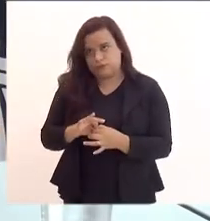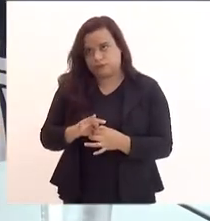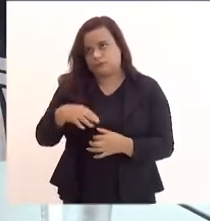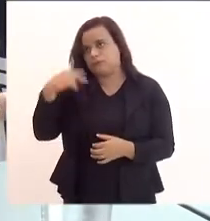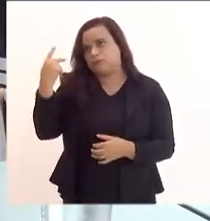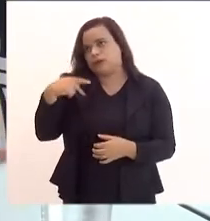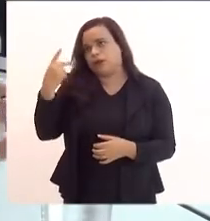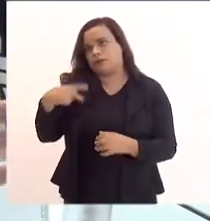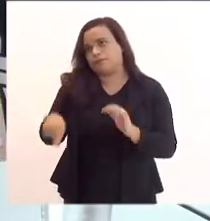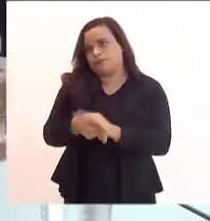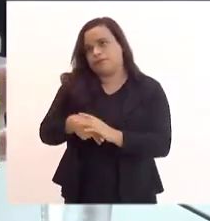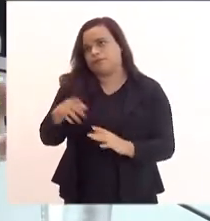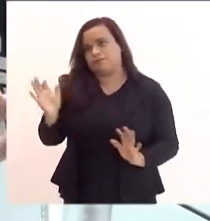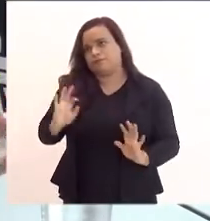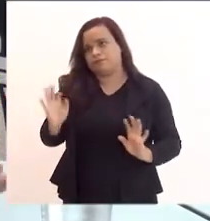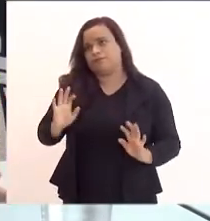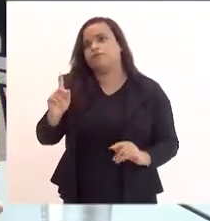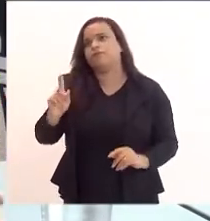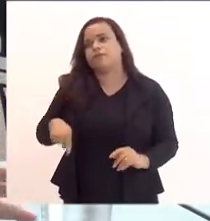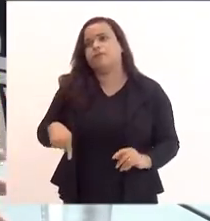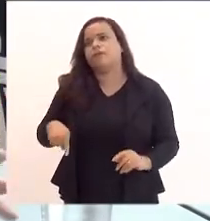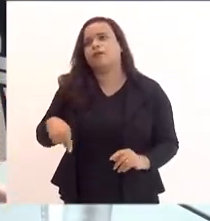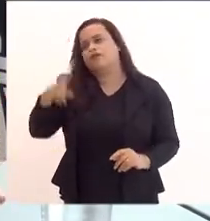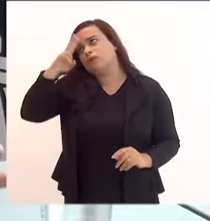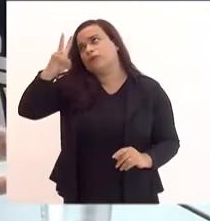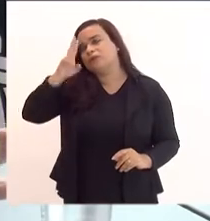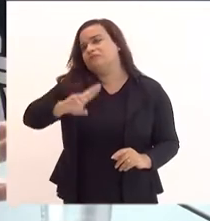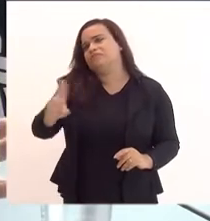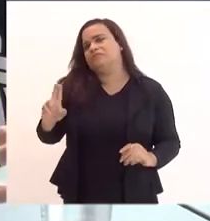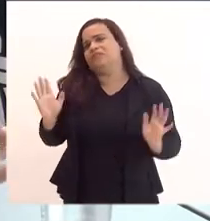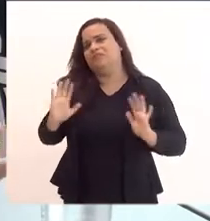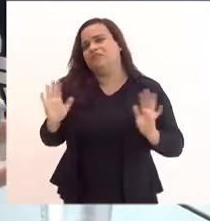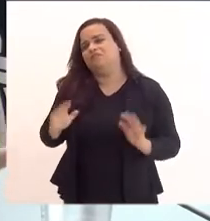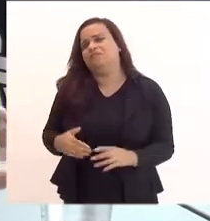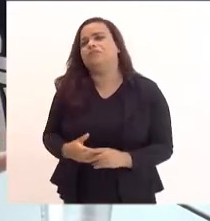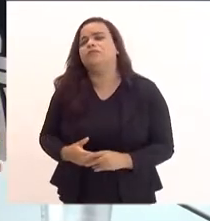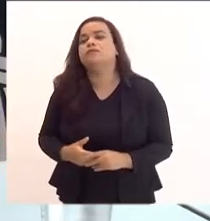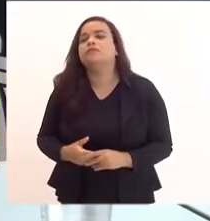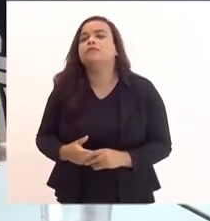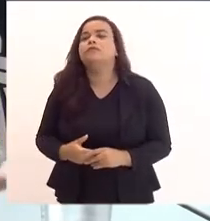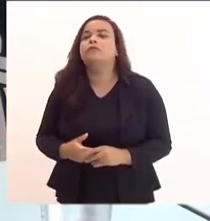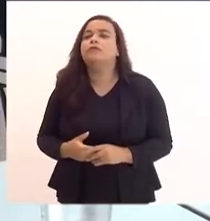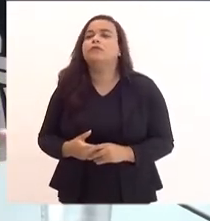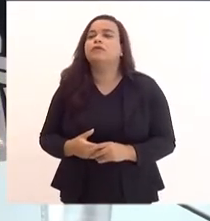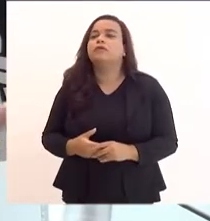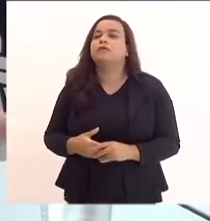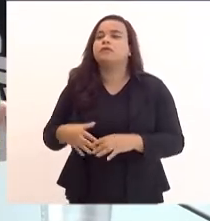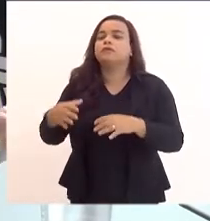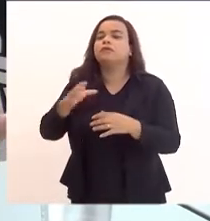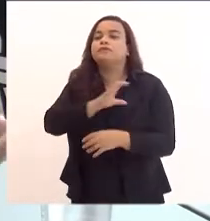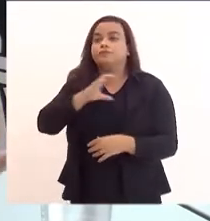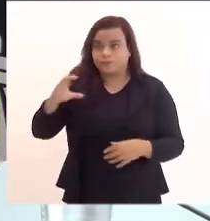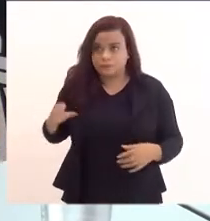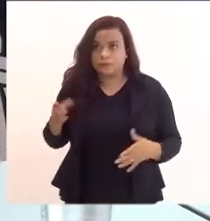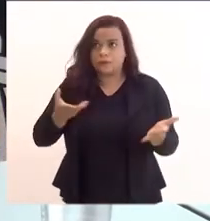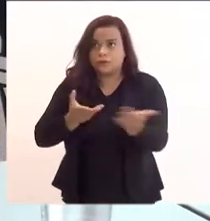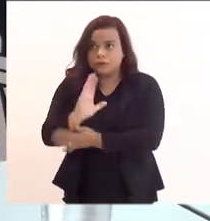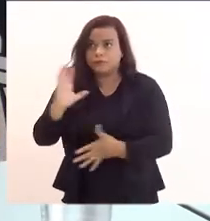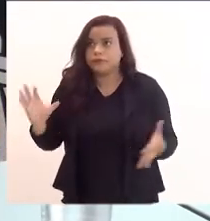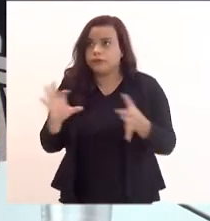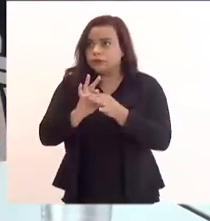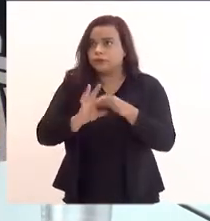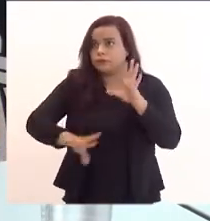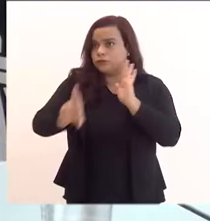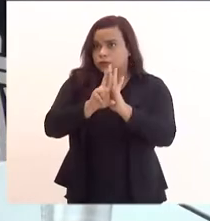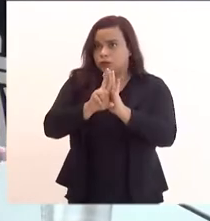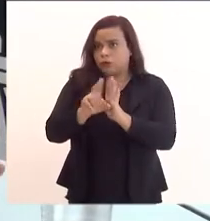parlamentar, não me cabe dizer o nome agora, no relatório, e a comissão aprovou e se incluiu no relatório, não fazia parte